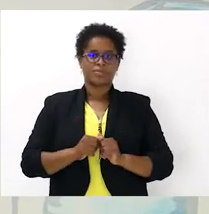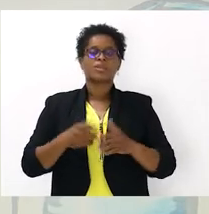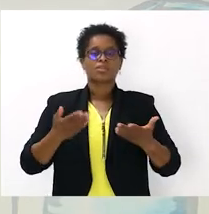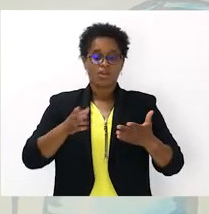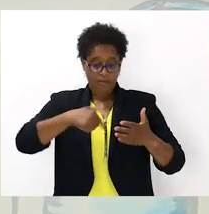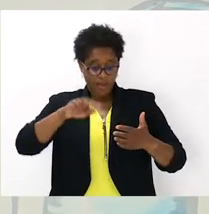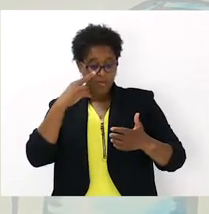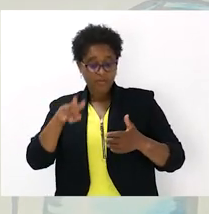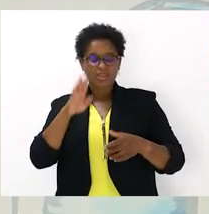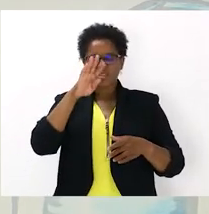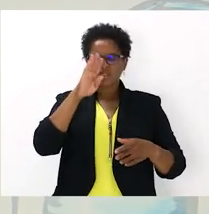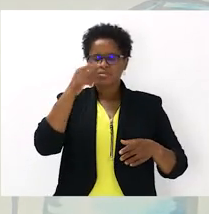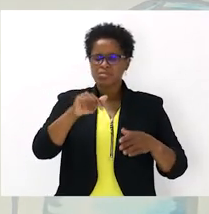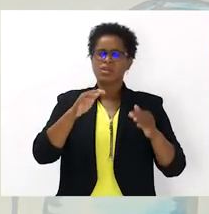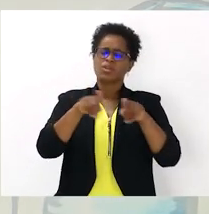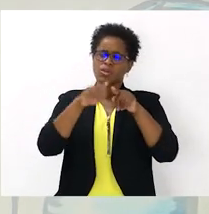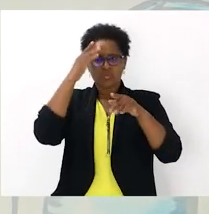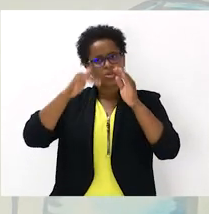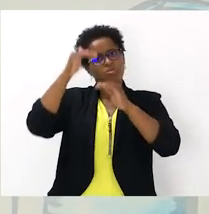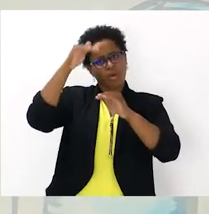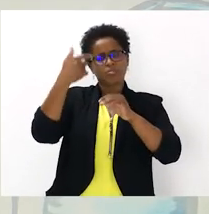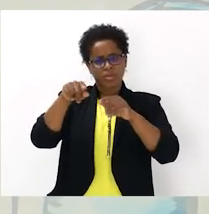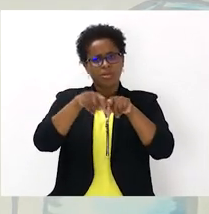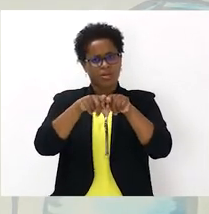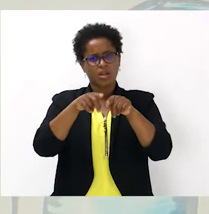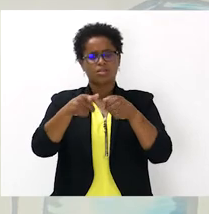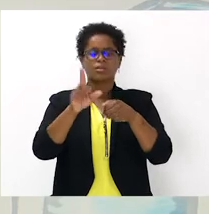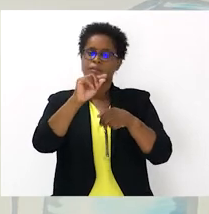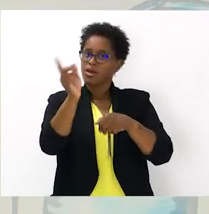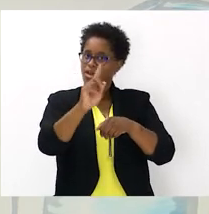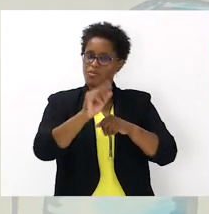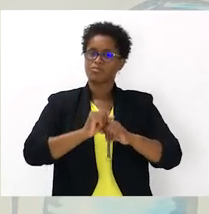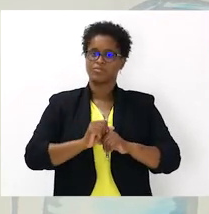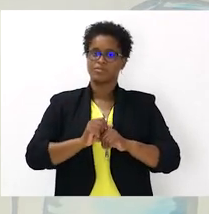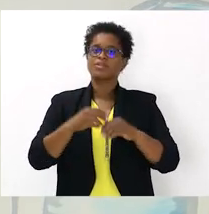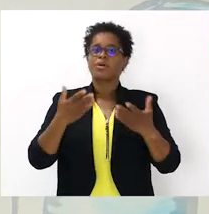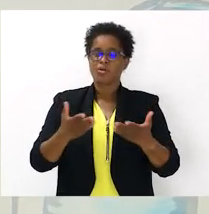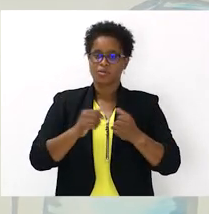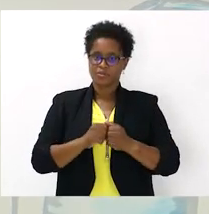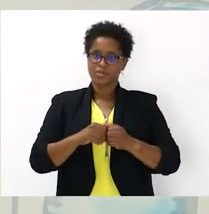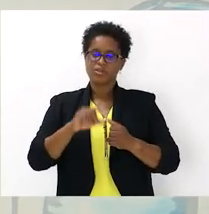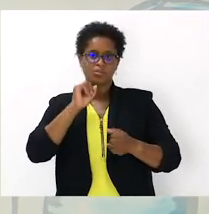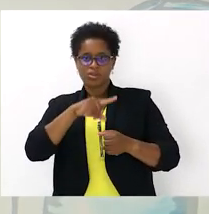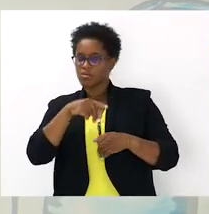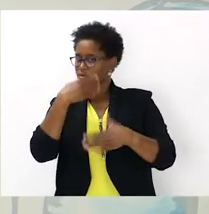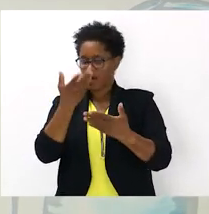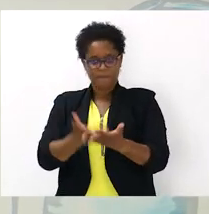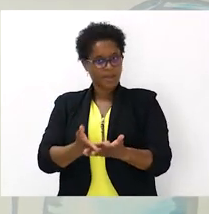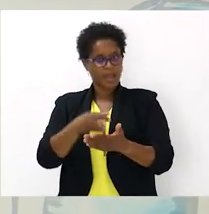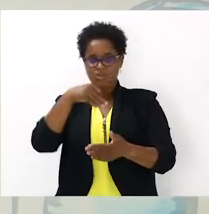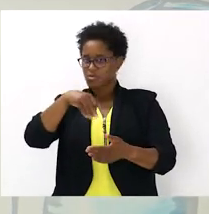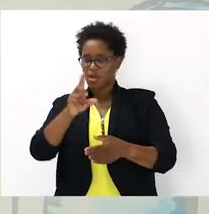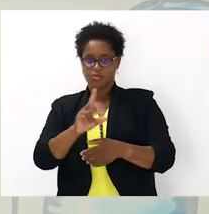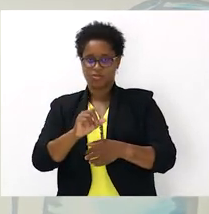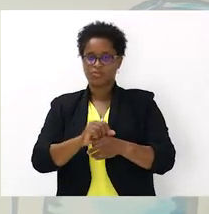Vamos ver se tem o mesmo expoente. Tem o mesmo expoente? Também não. Então, não podemos aplicar as